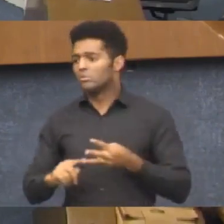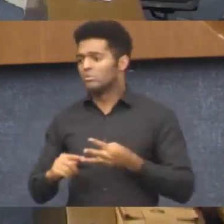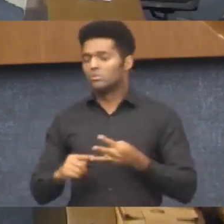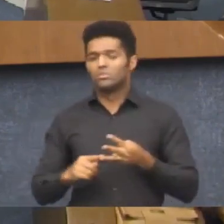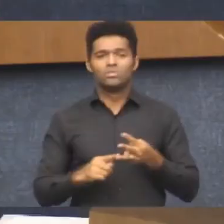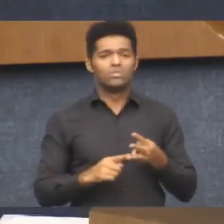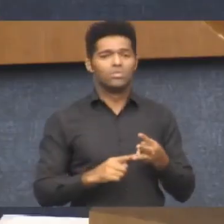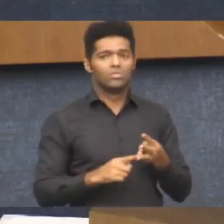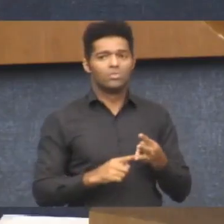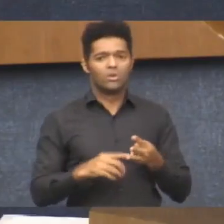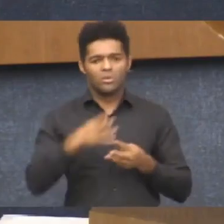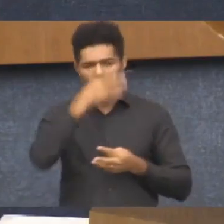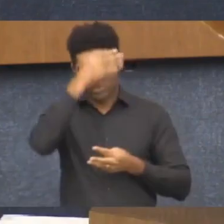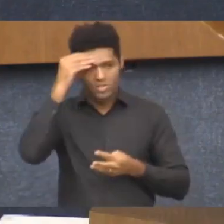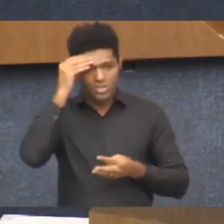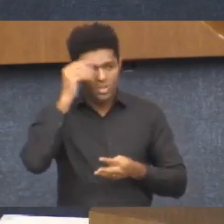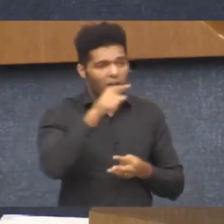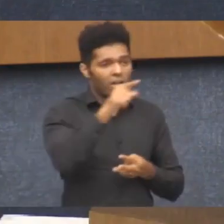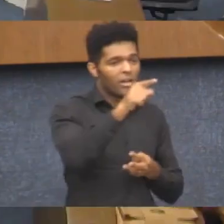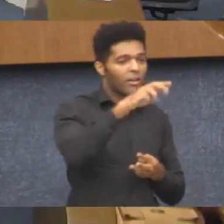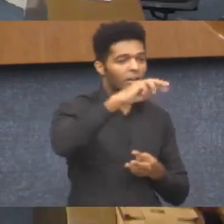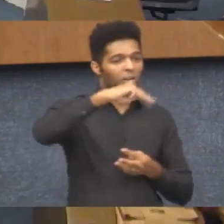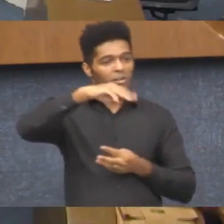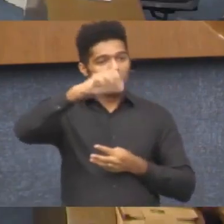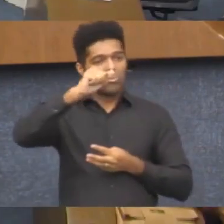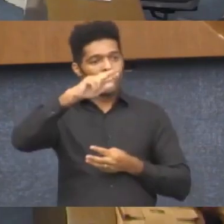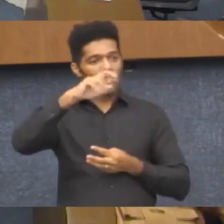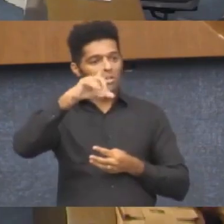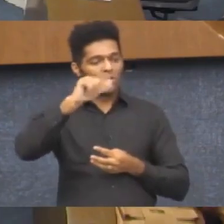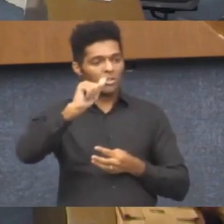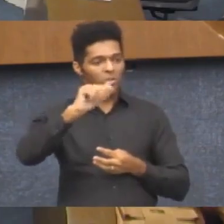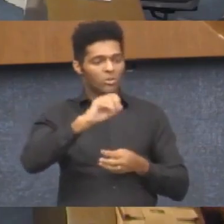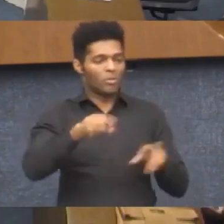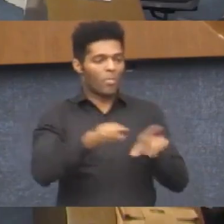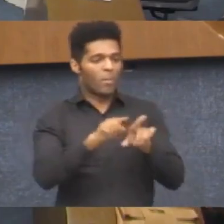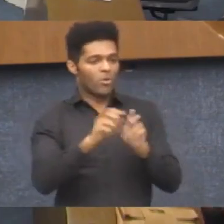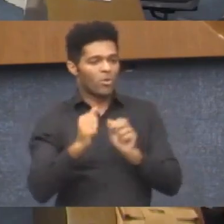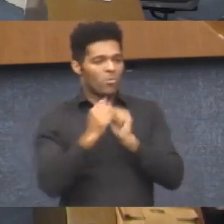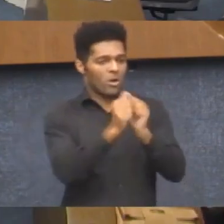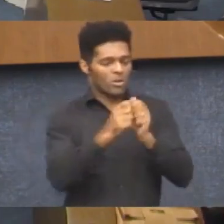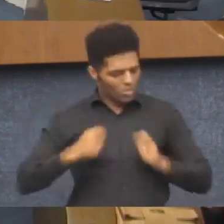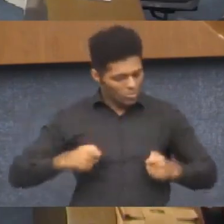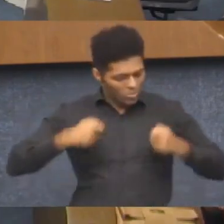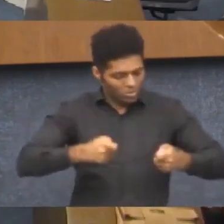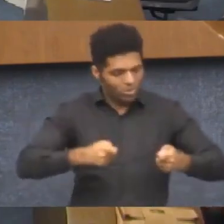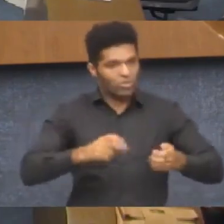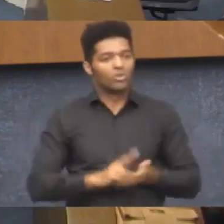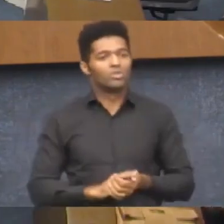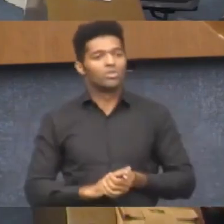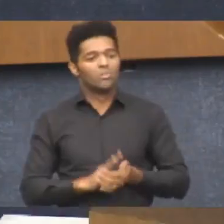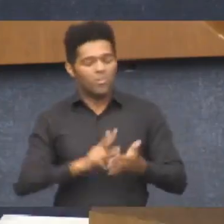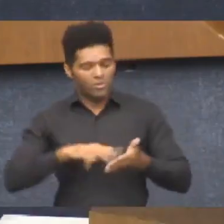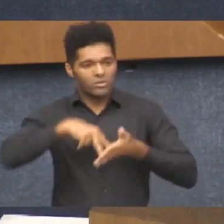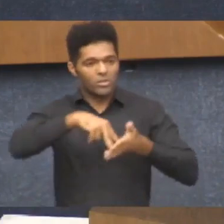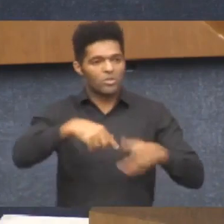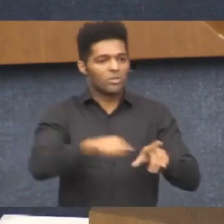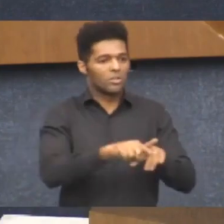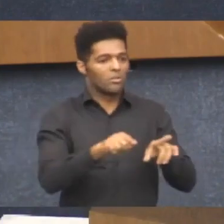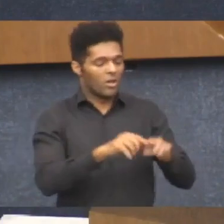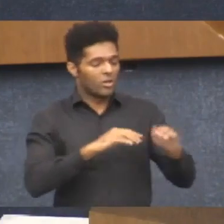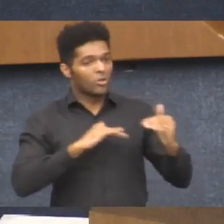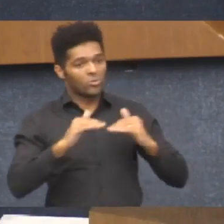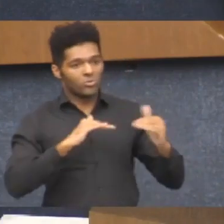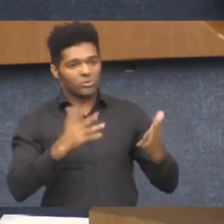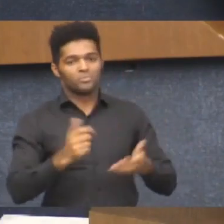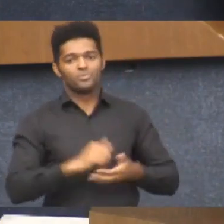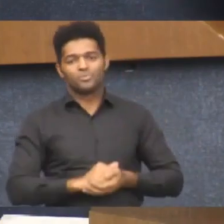Cadê? Não esqueci de ninguém? Marcelo. Cadê o Marcelão também, companheiro, que é militante do movimento ambiental, do movimento dos atingidos